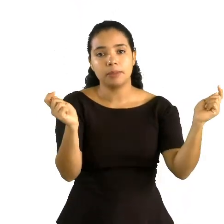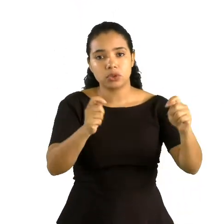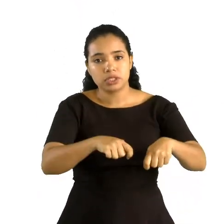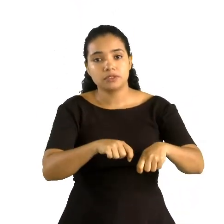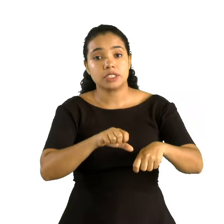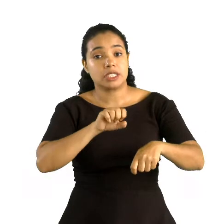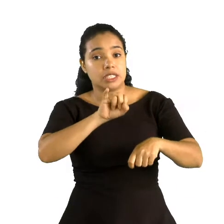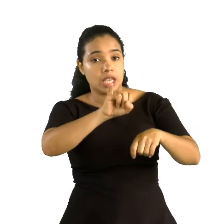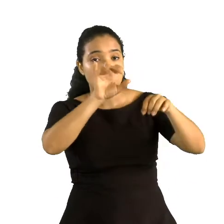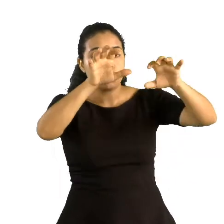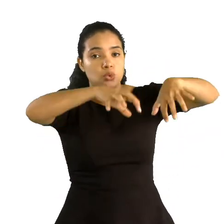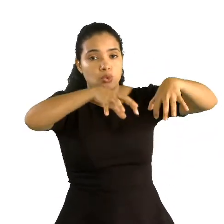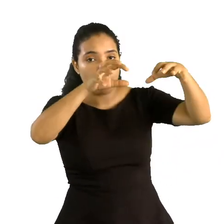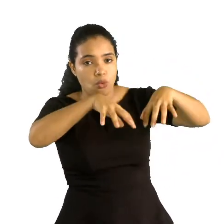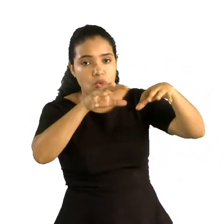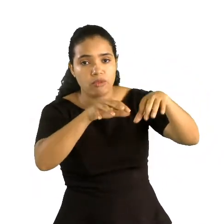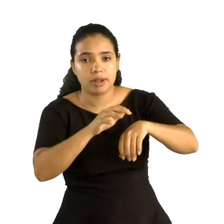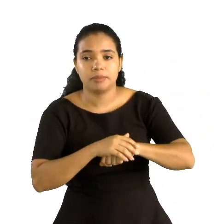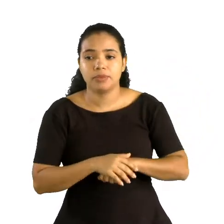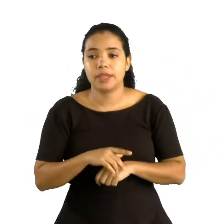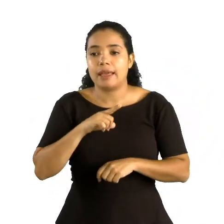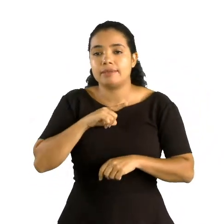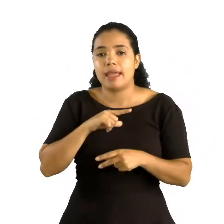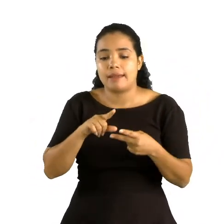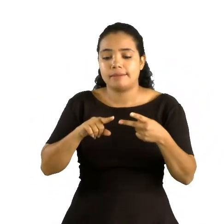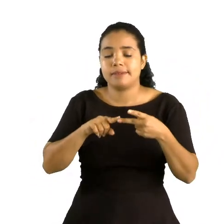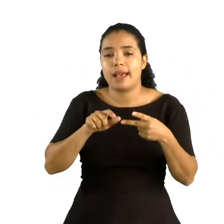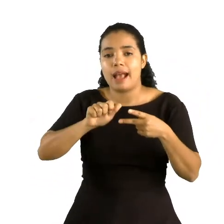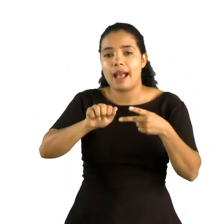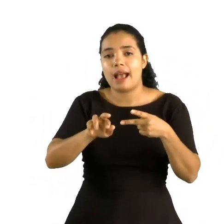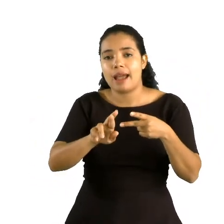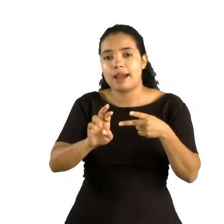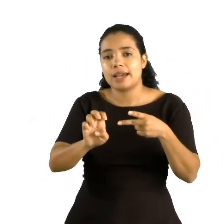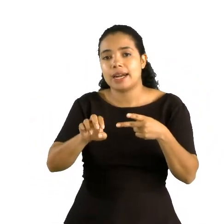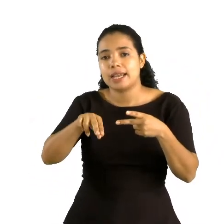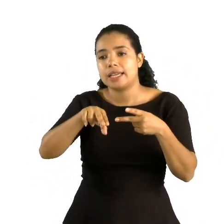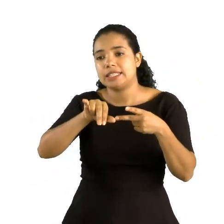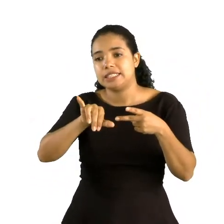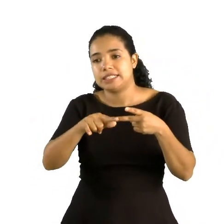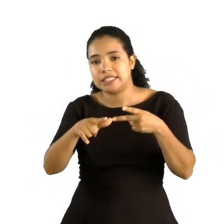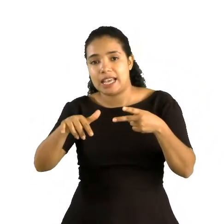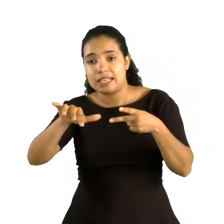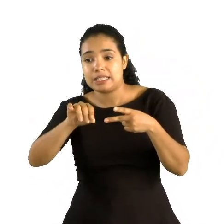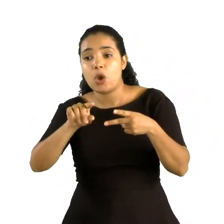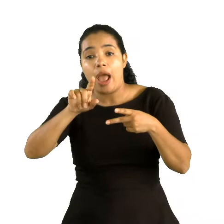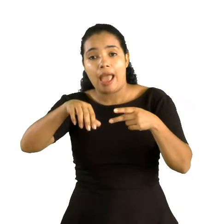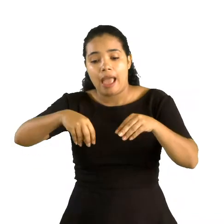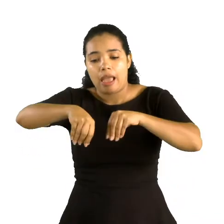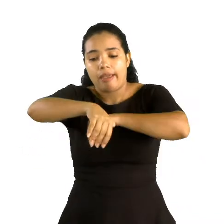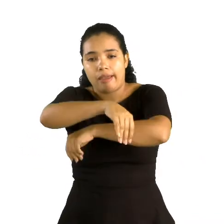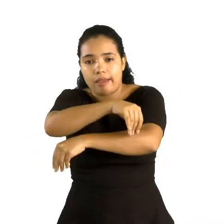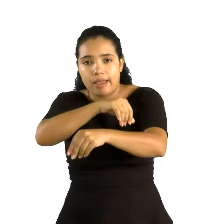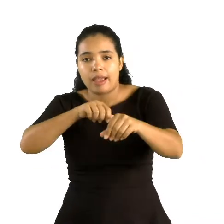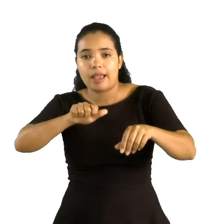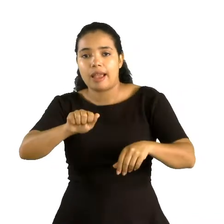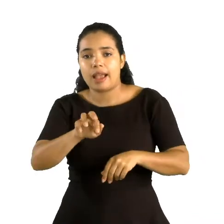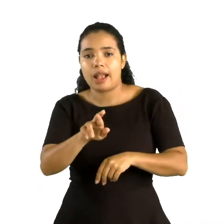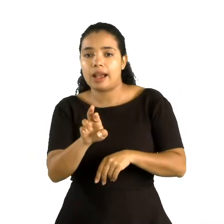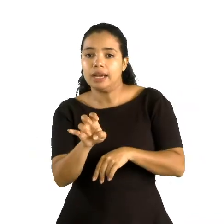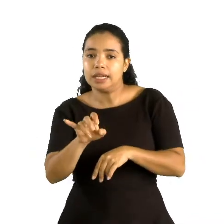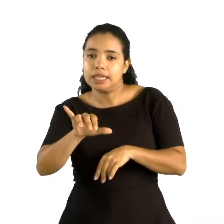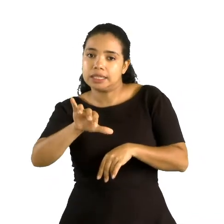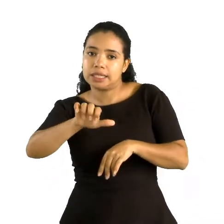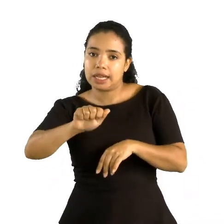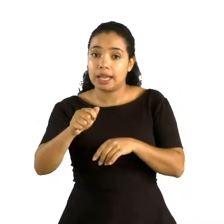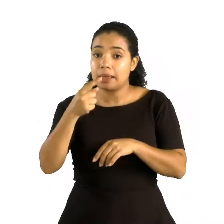Aí a gente tem a arenização. O que é a arenização? O próprio nome já diz, areia. Lembra lá quando eu falei da areia, que a areia